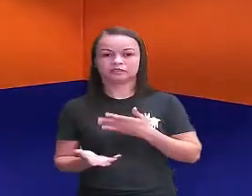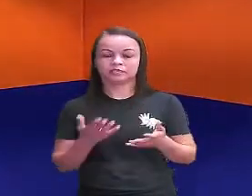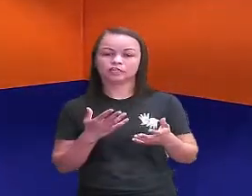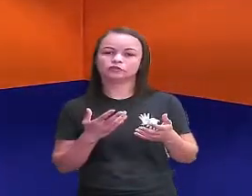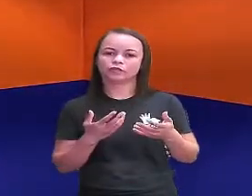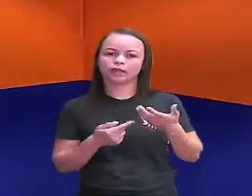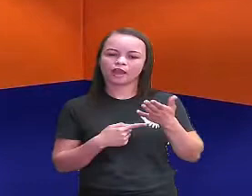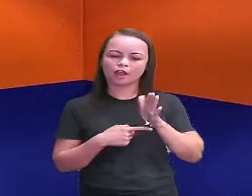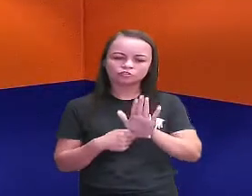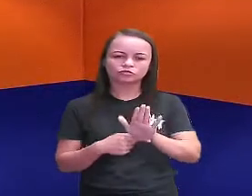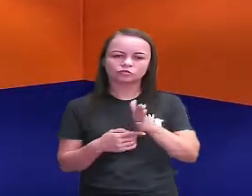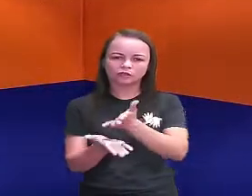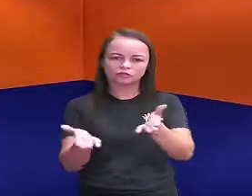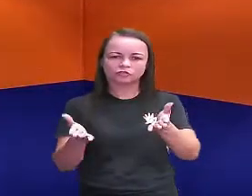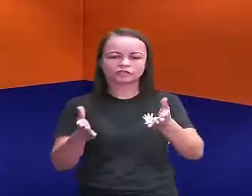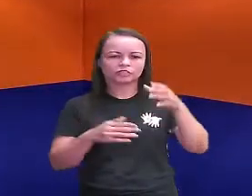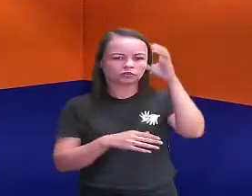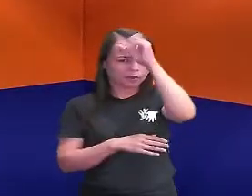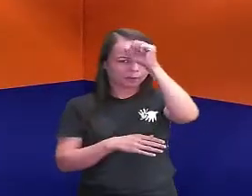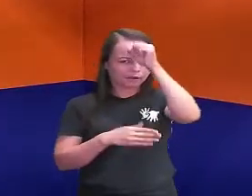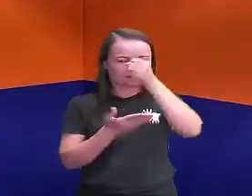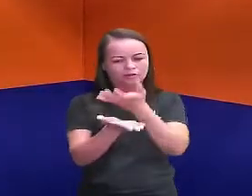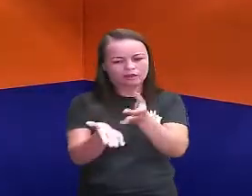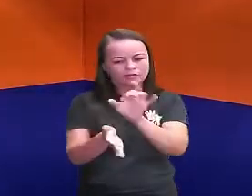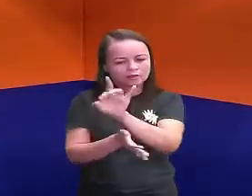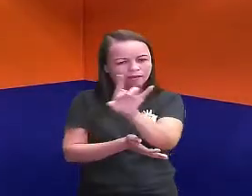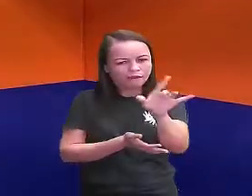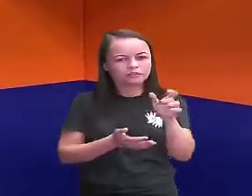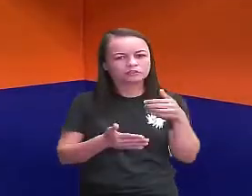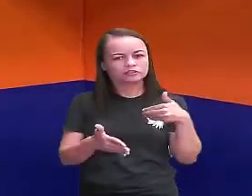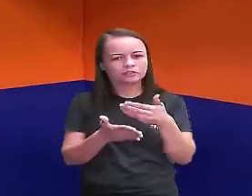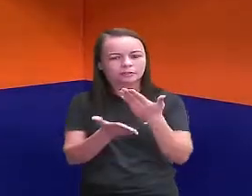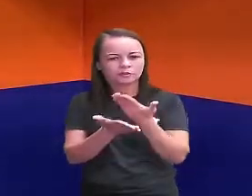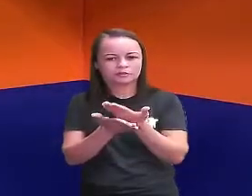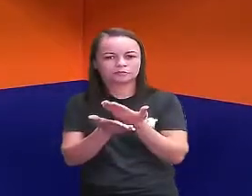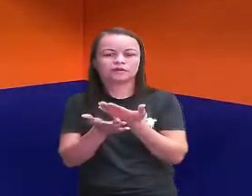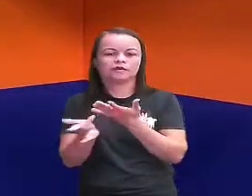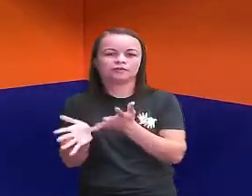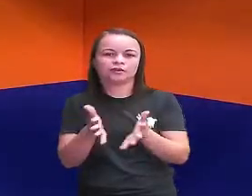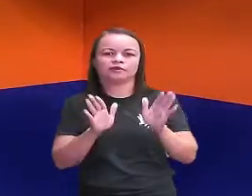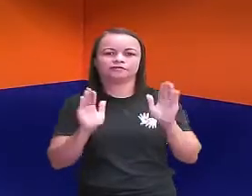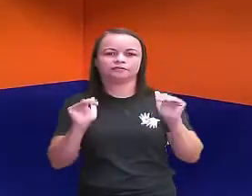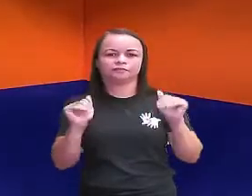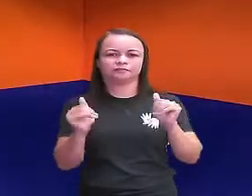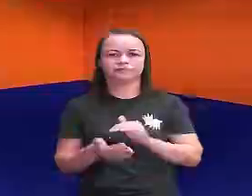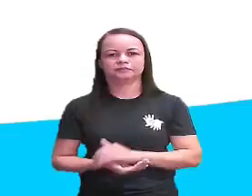contribuído na aprendizagem de vocês e a gente se vê na próxima aula. Tchau, tchau!